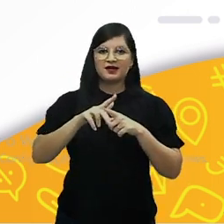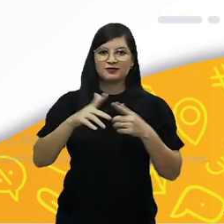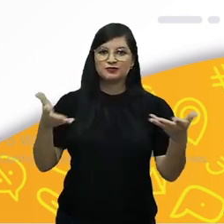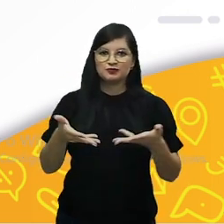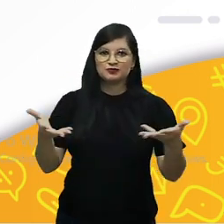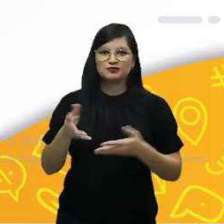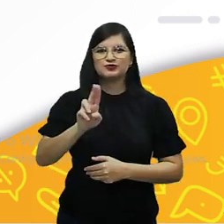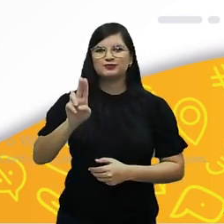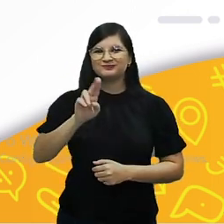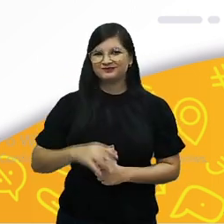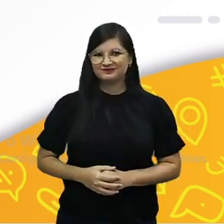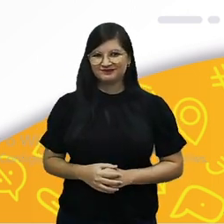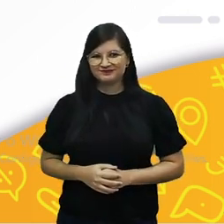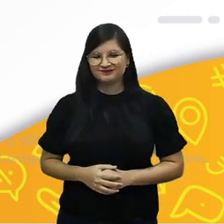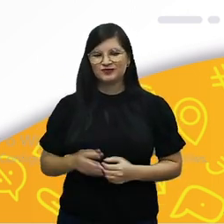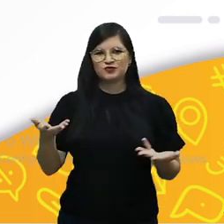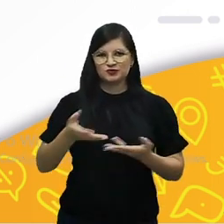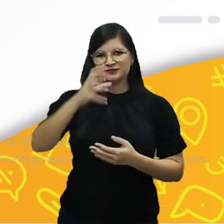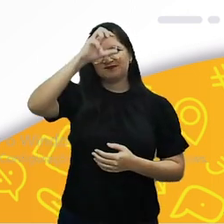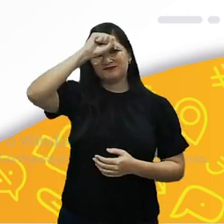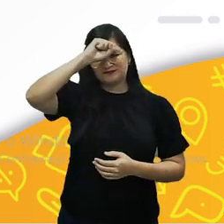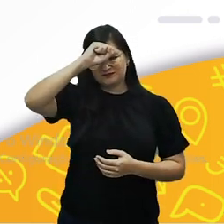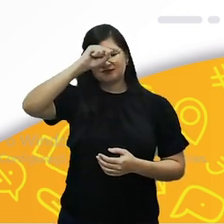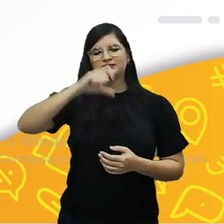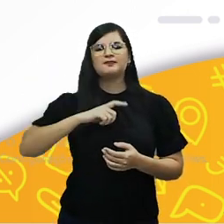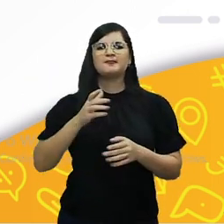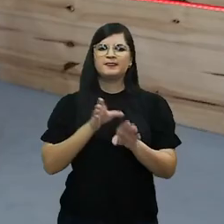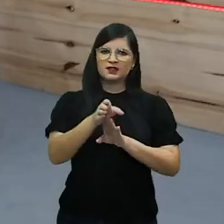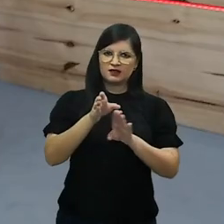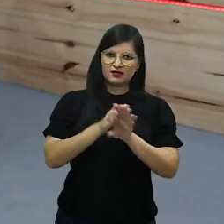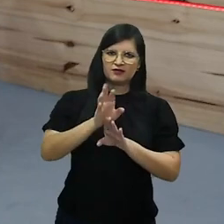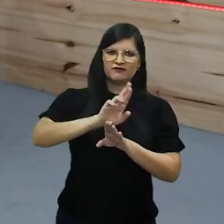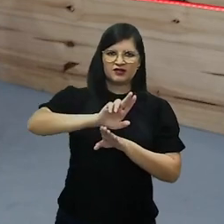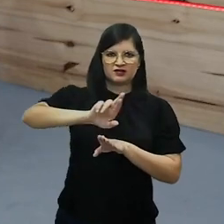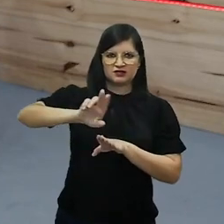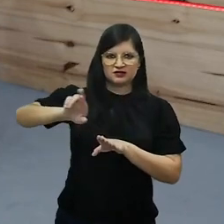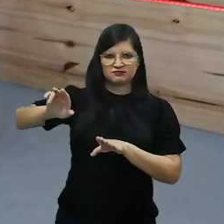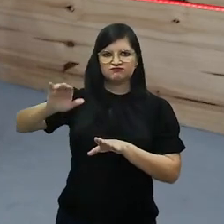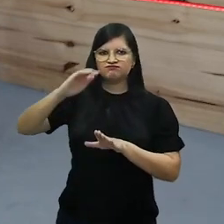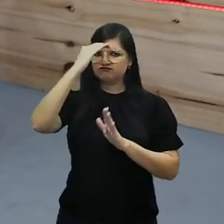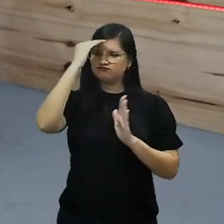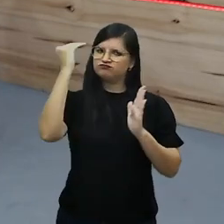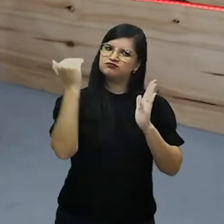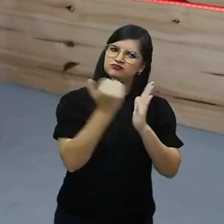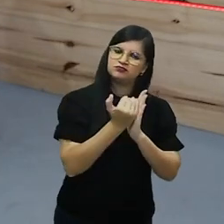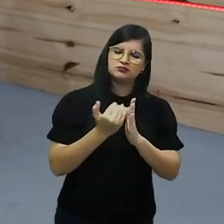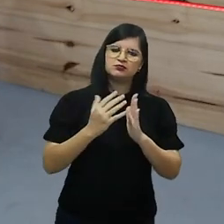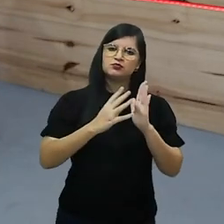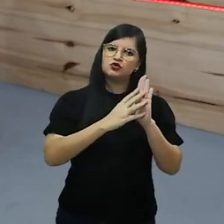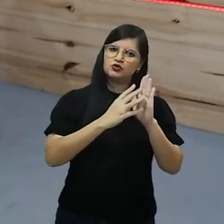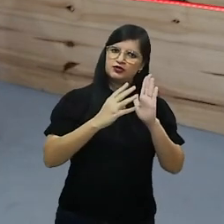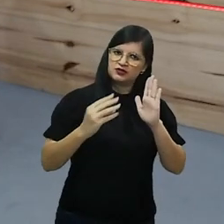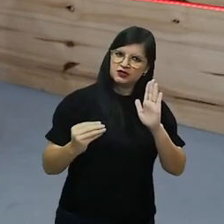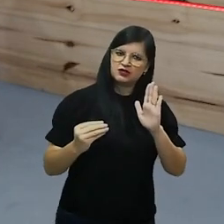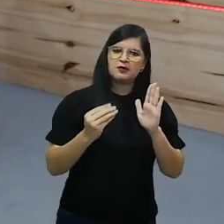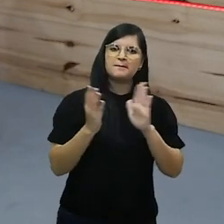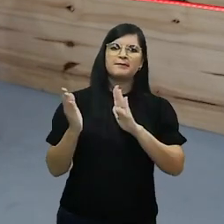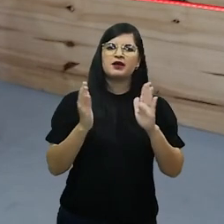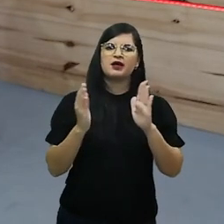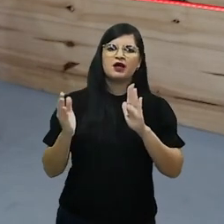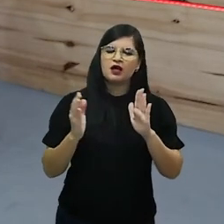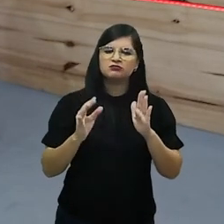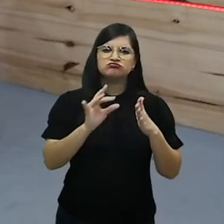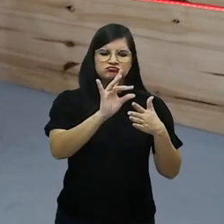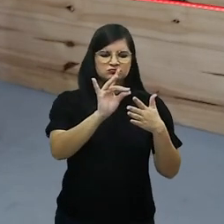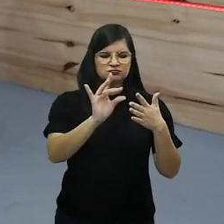aqui hoje, tá certo? Lá vai ter todas as instruções para você seguir, como que você vai desenvolver, o modelo que você vai seguir, qual é o prazo, quais são os